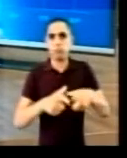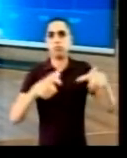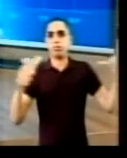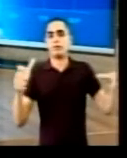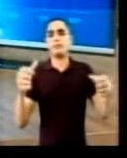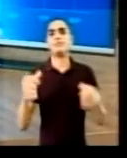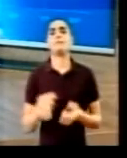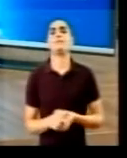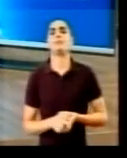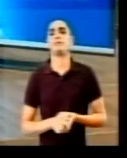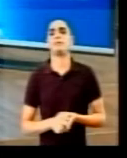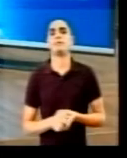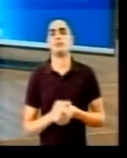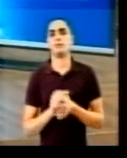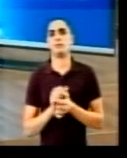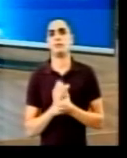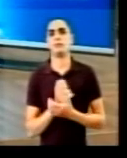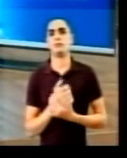Próximo, por favor.